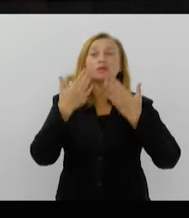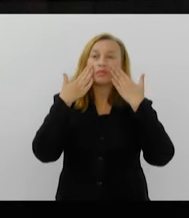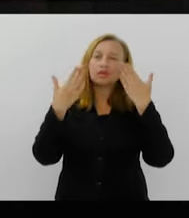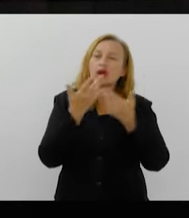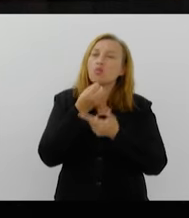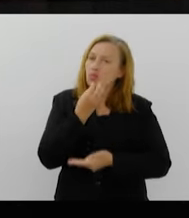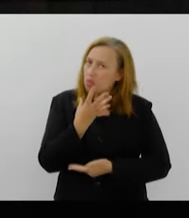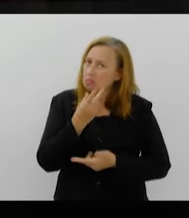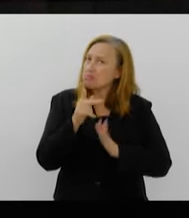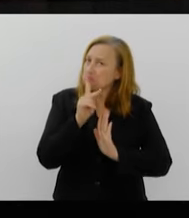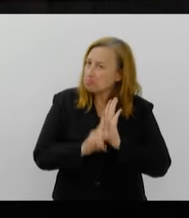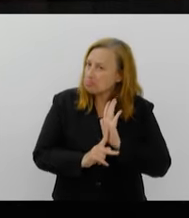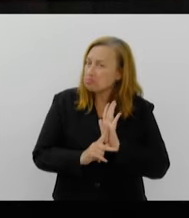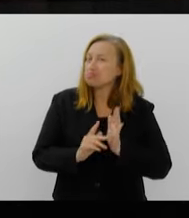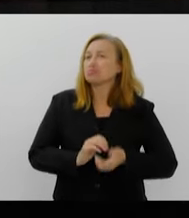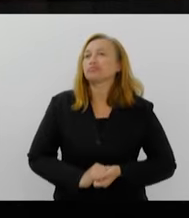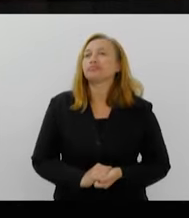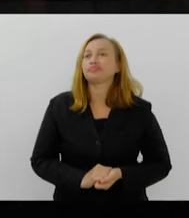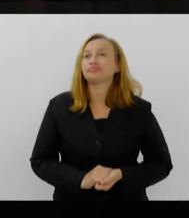bons projetos.